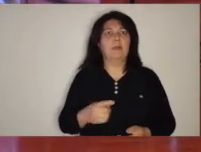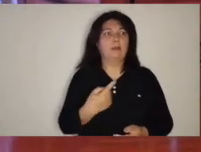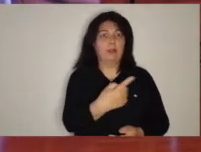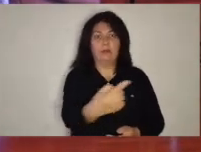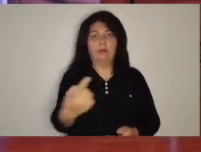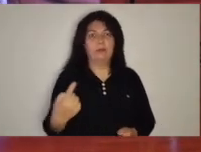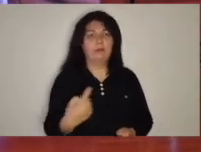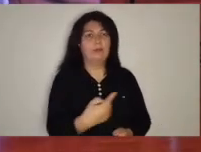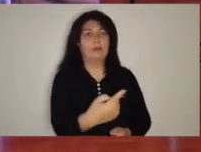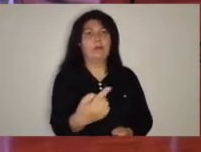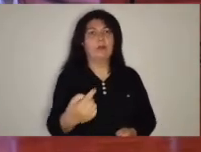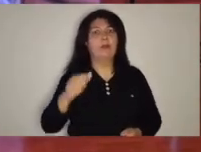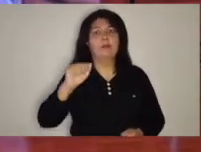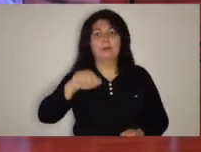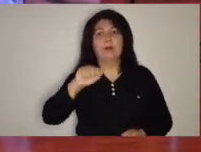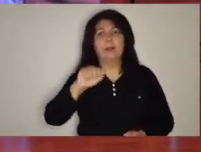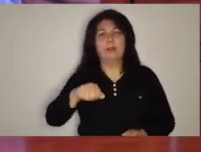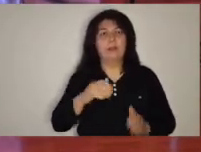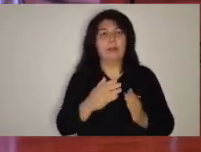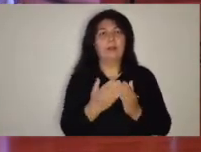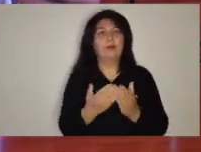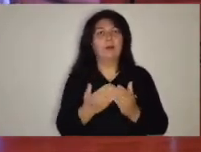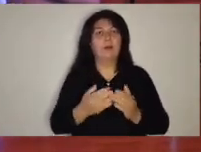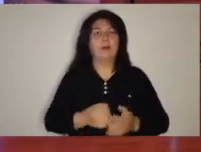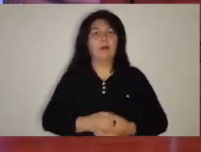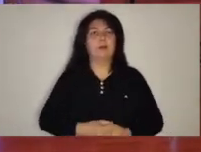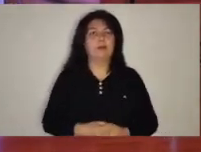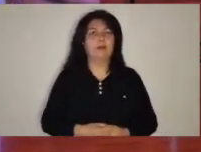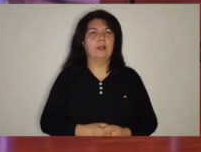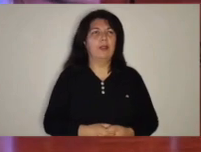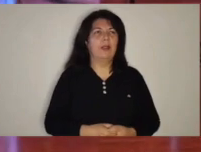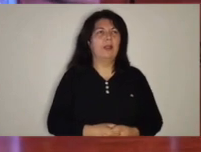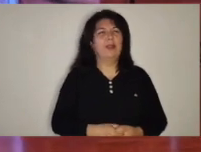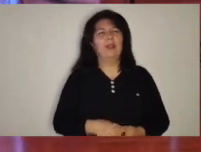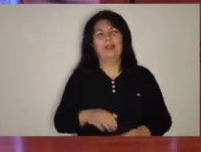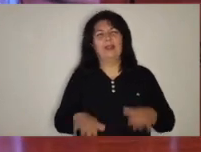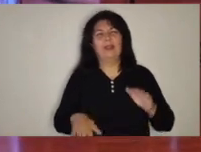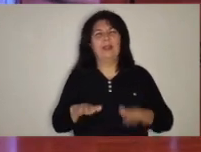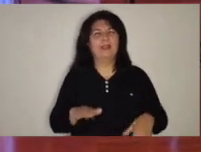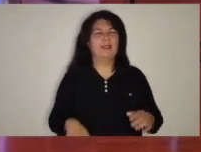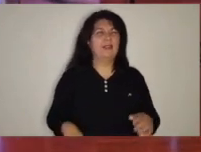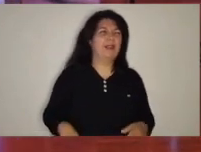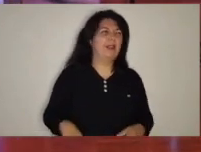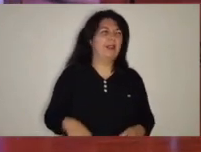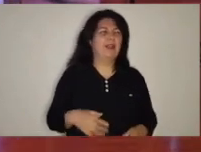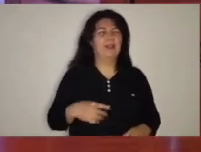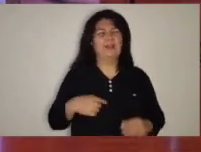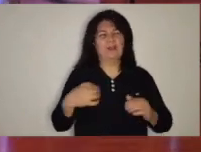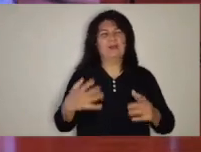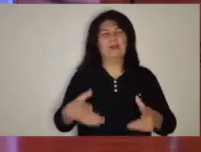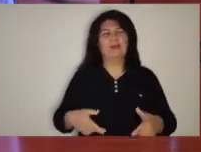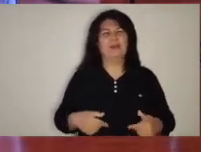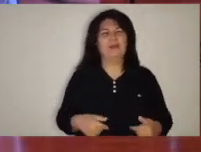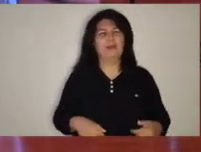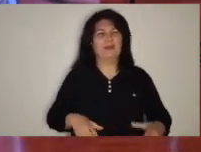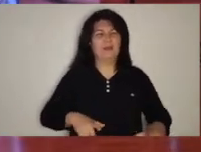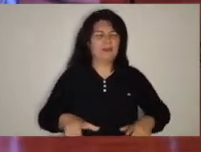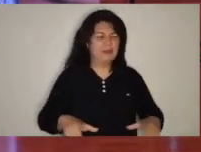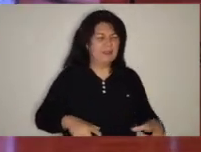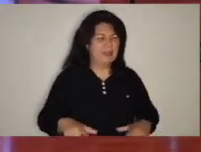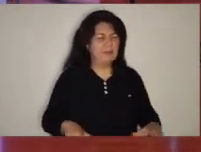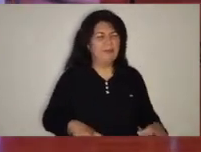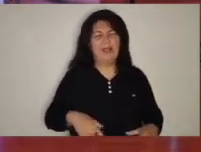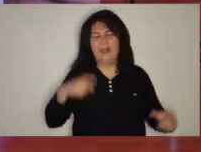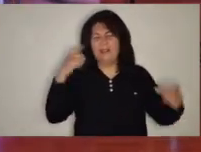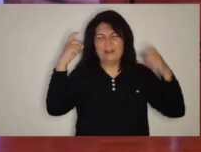muitas das vezes as nossas coisas, os nossos dia a dia, o nosso serviço, as nossas preocupações têm tirado o tempo que